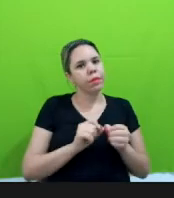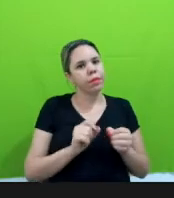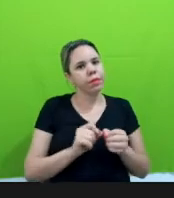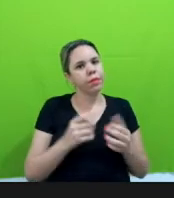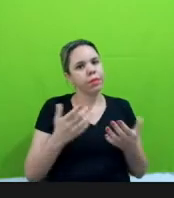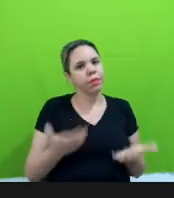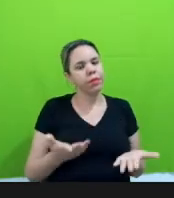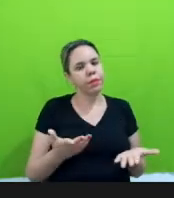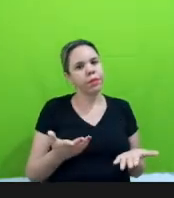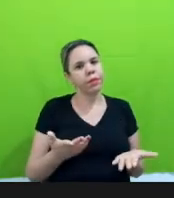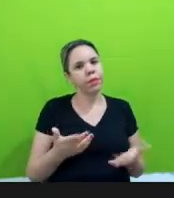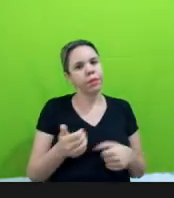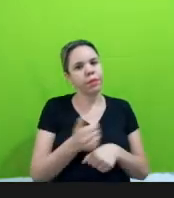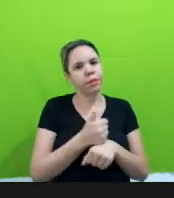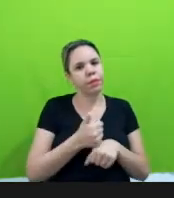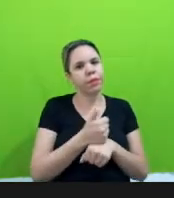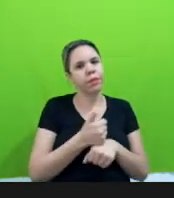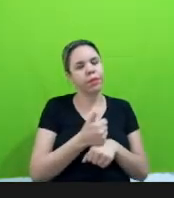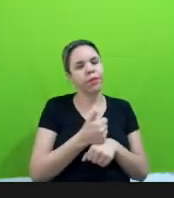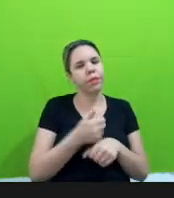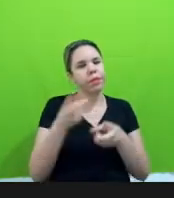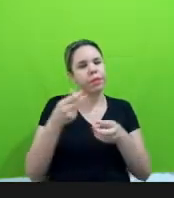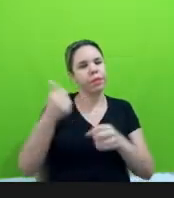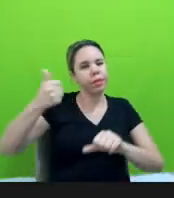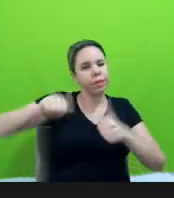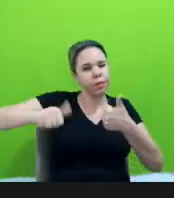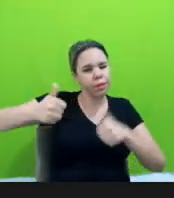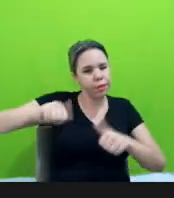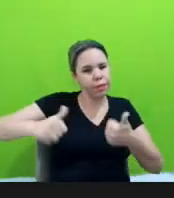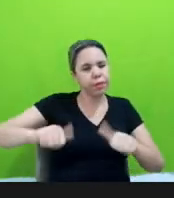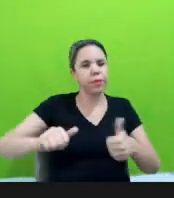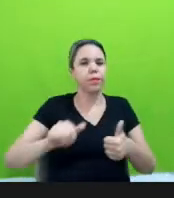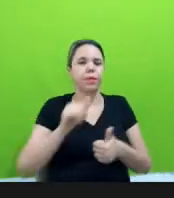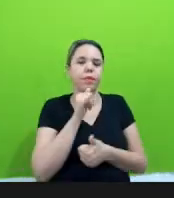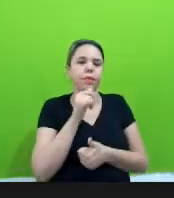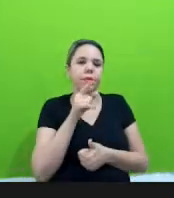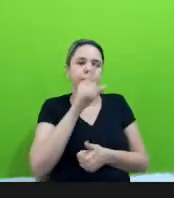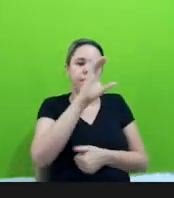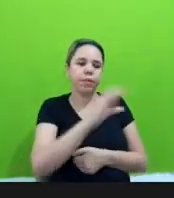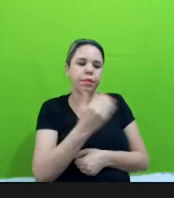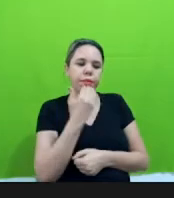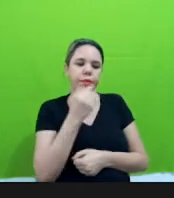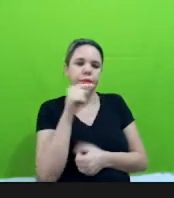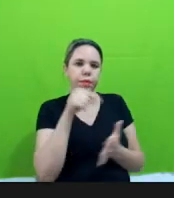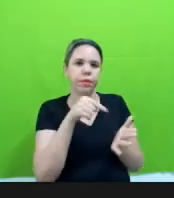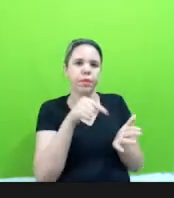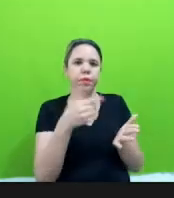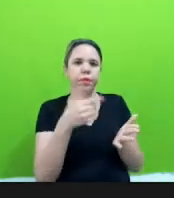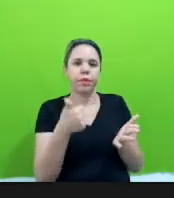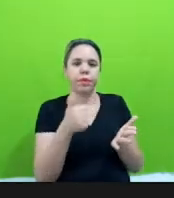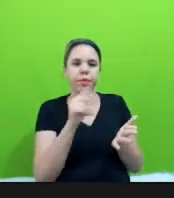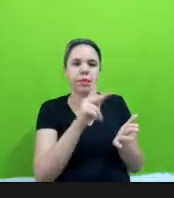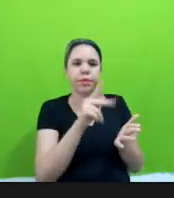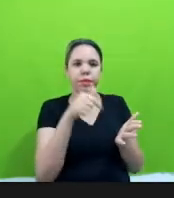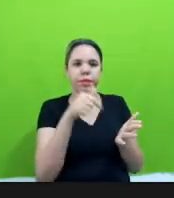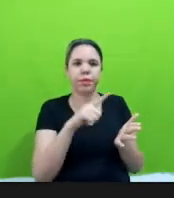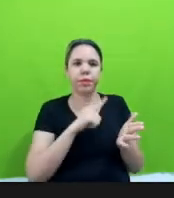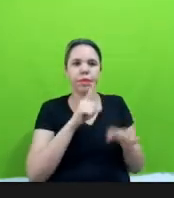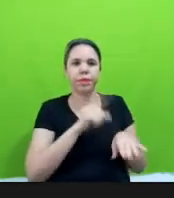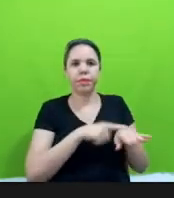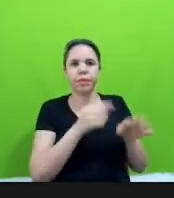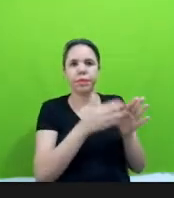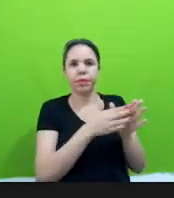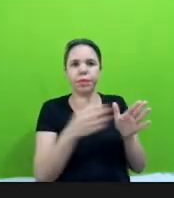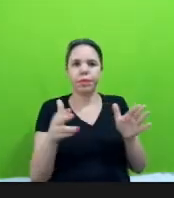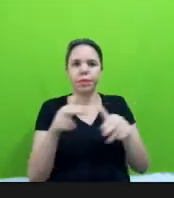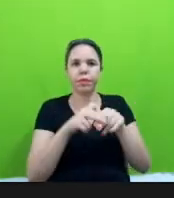vai classificar a informação, né? E dizer, bom, ok, o cidadão pediu essa informação temporariamente pelos motivos que estão